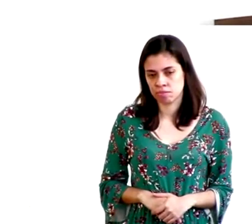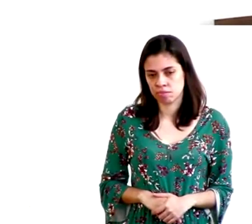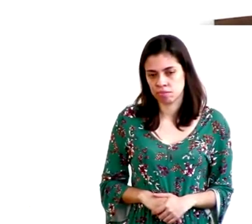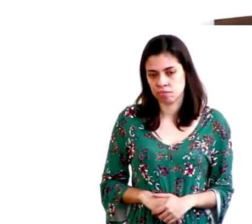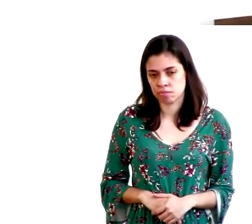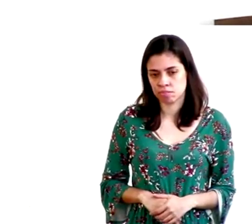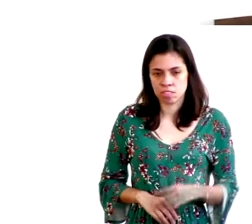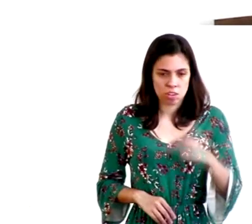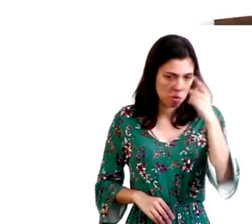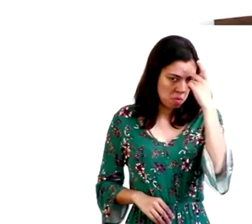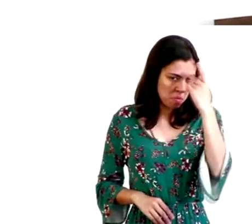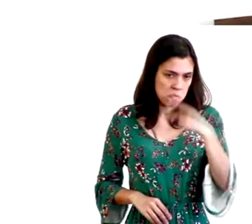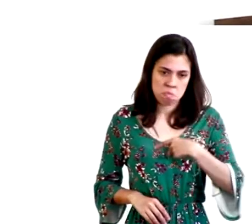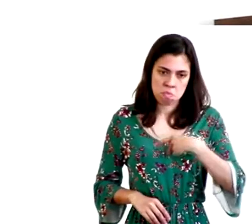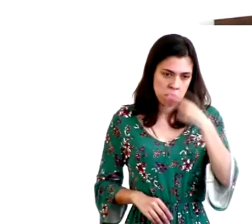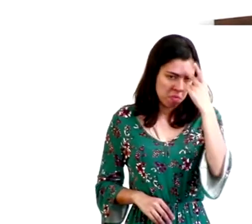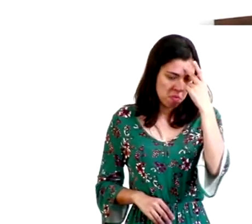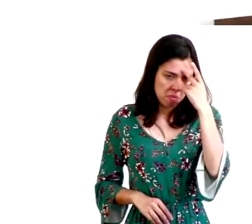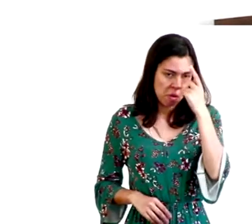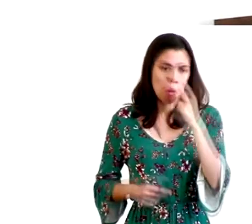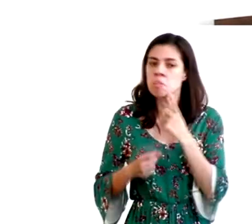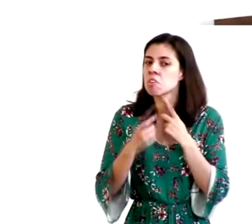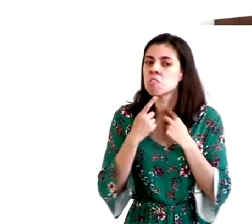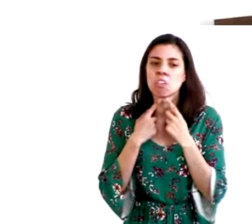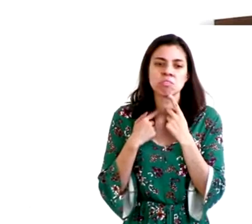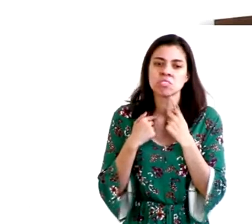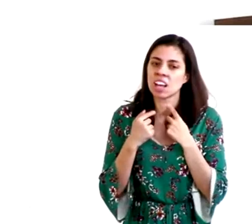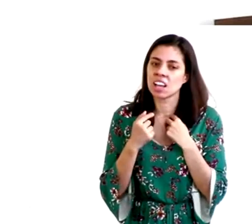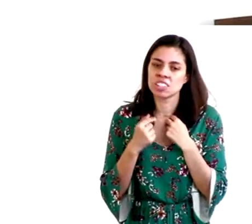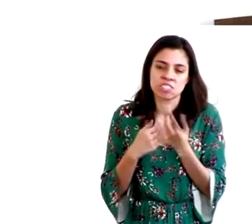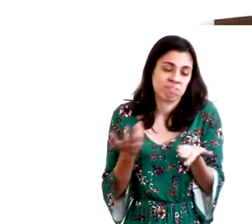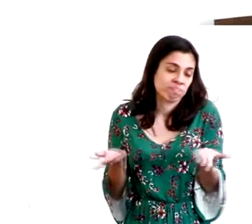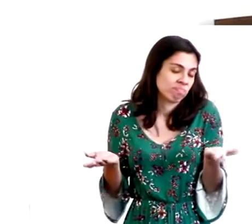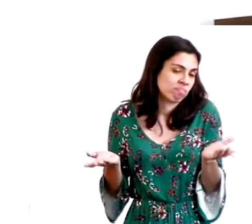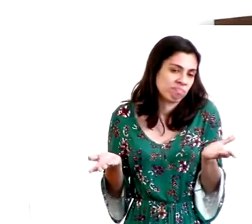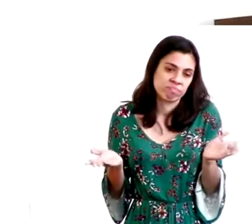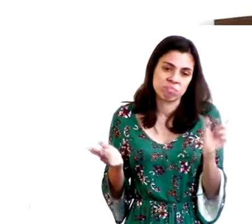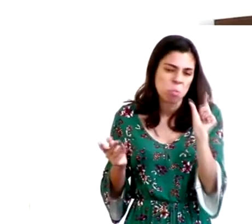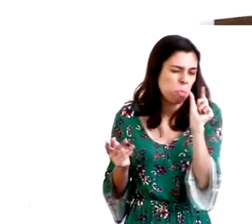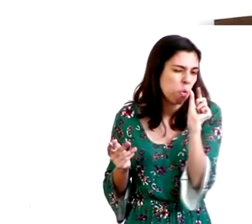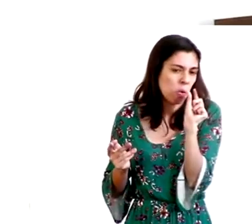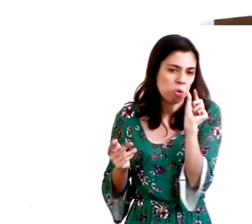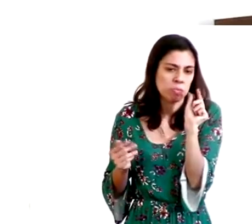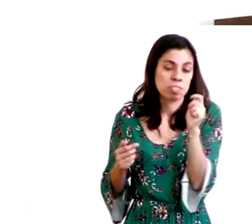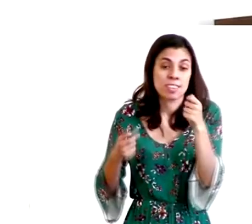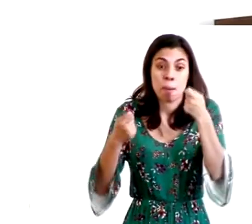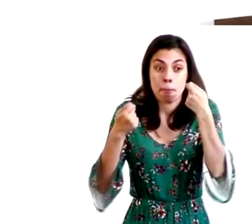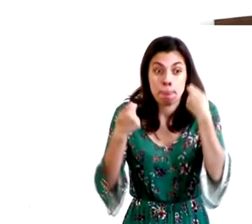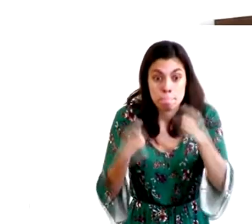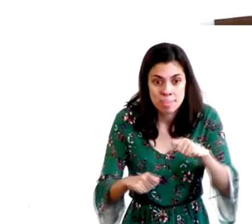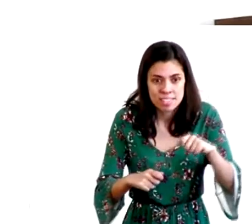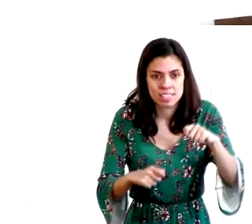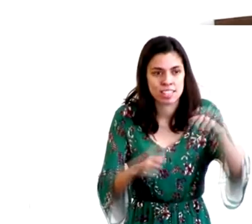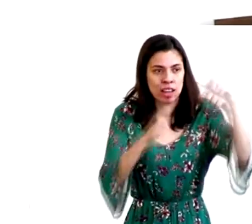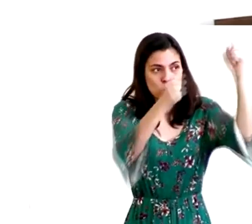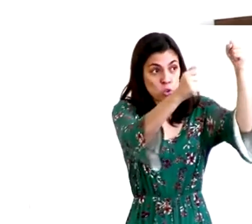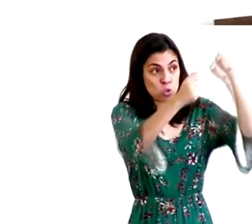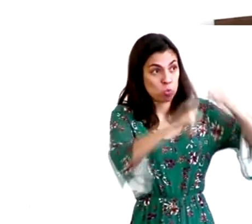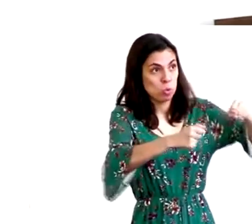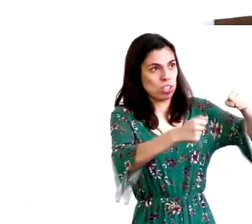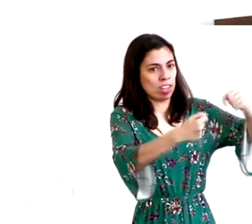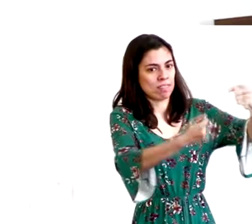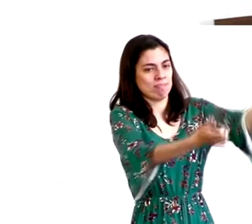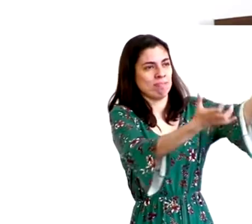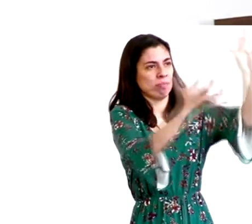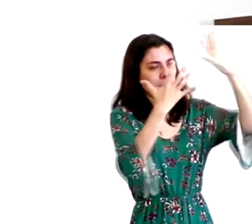de produzir em você a imagem e semelhança de Deus. Mas o Sermão do Monte